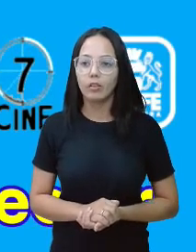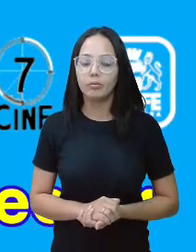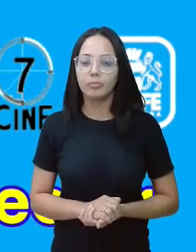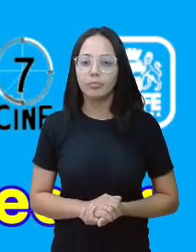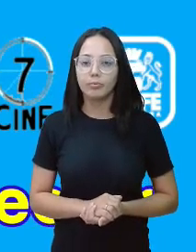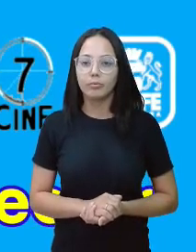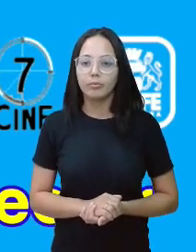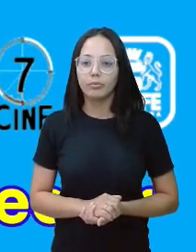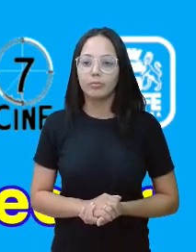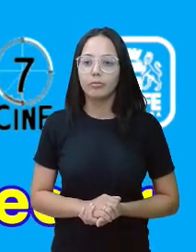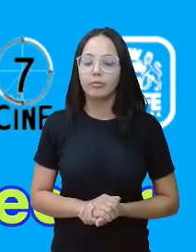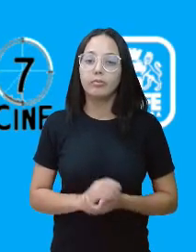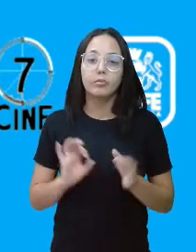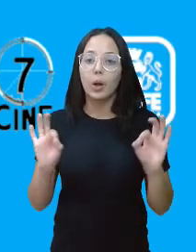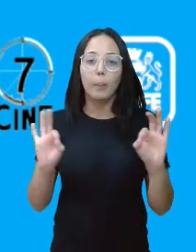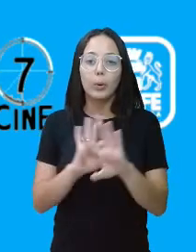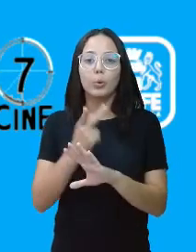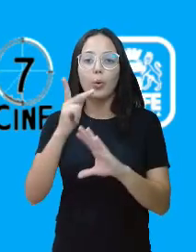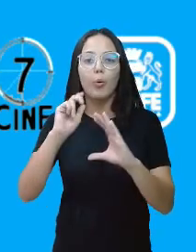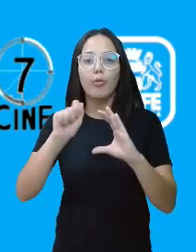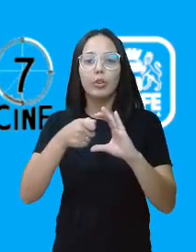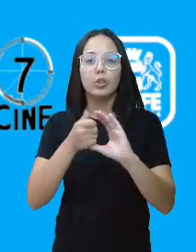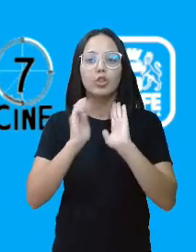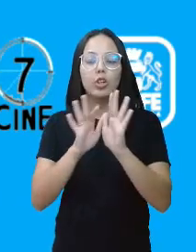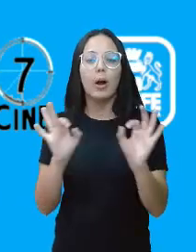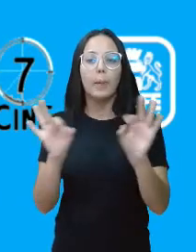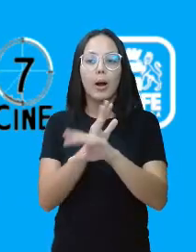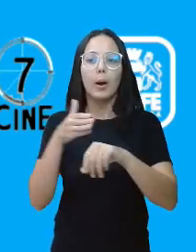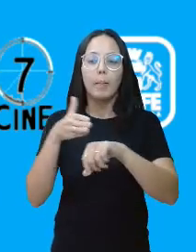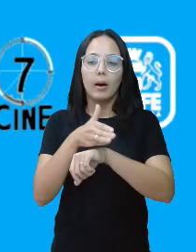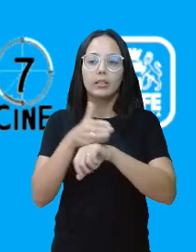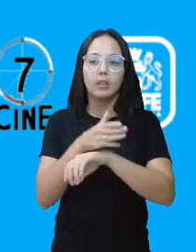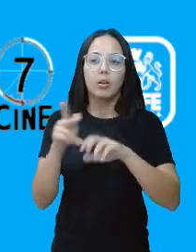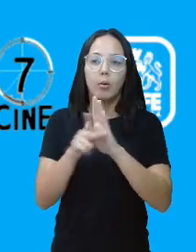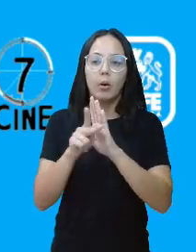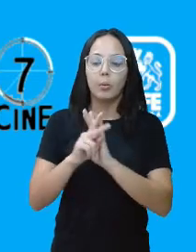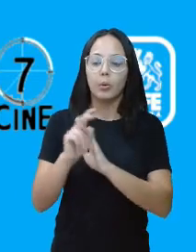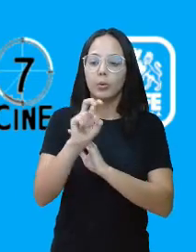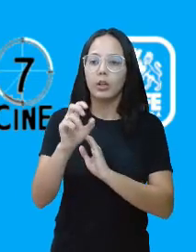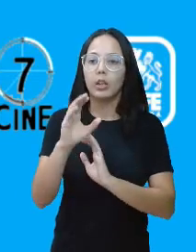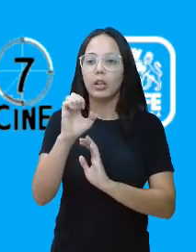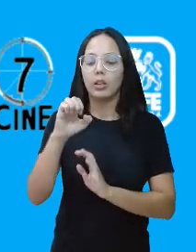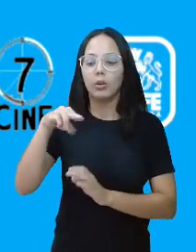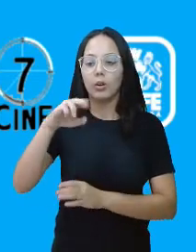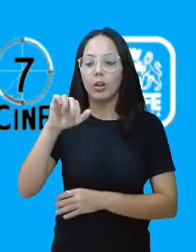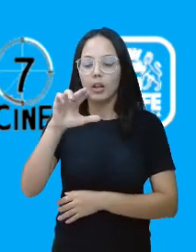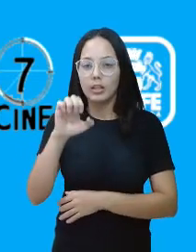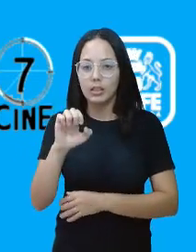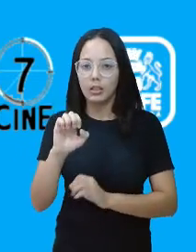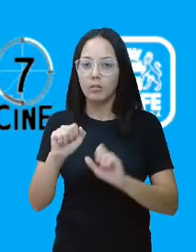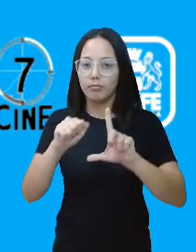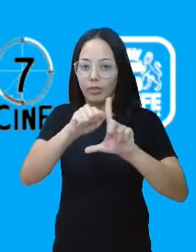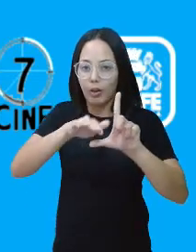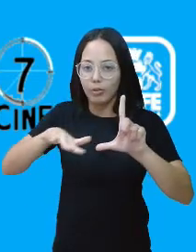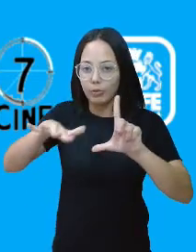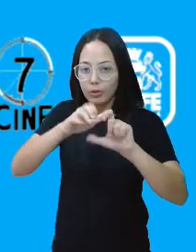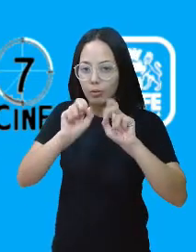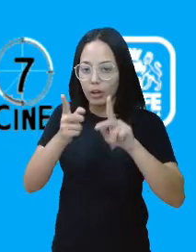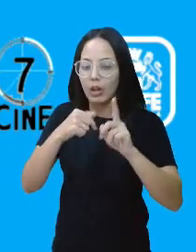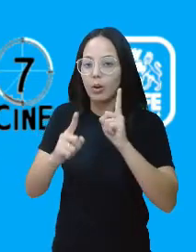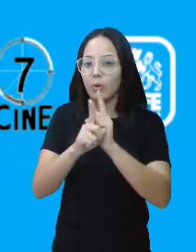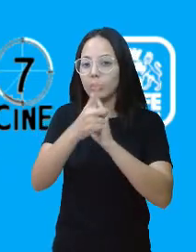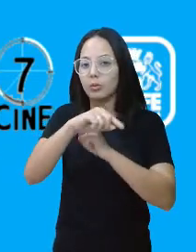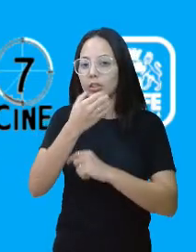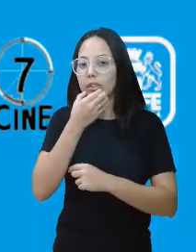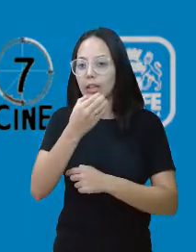setcine@educ.rec.br. E pronto, o seu vídeo já vai estar participando do 5º Festival SETCine de Audiovisual. Vejo vocês em